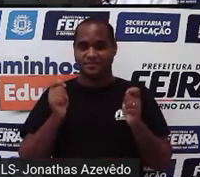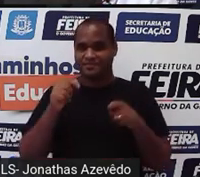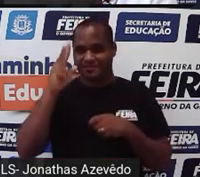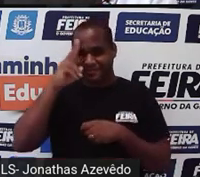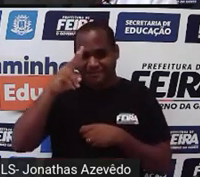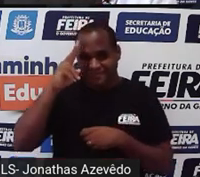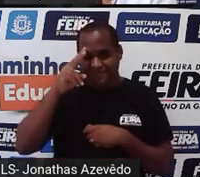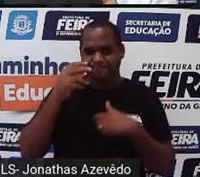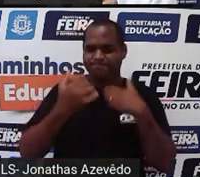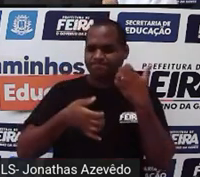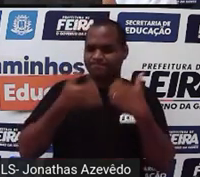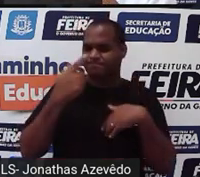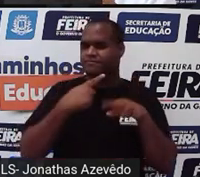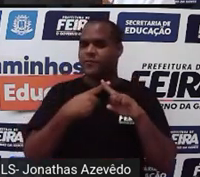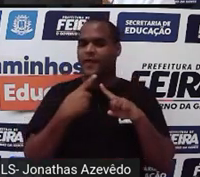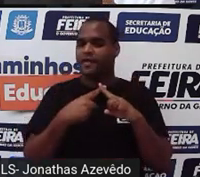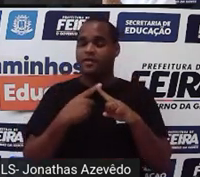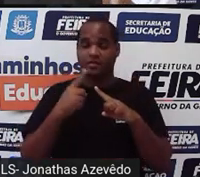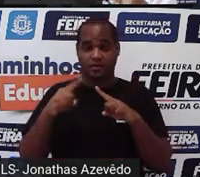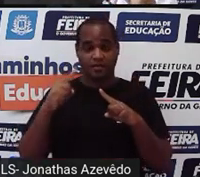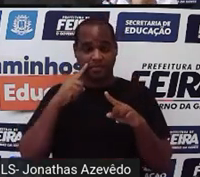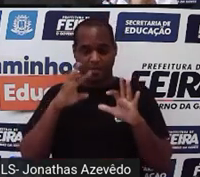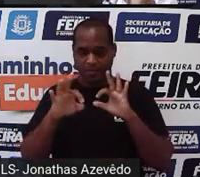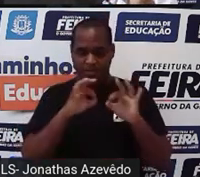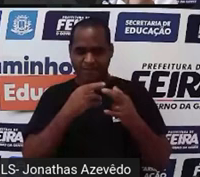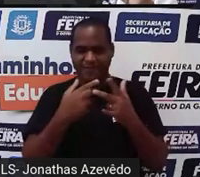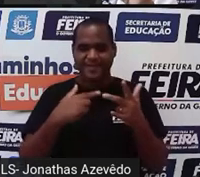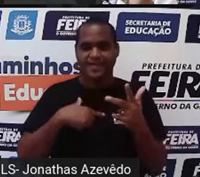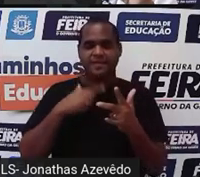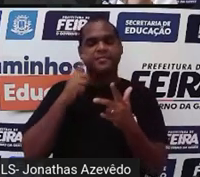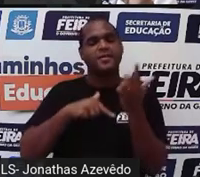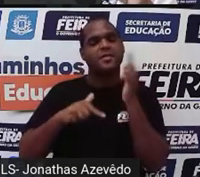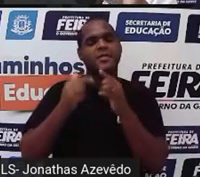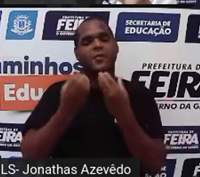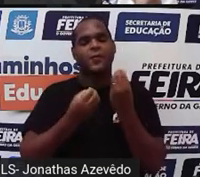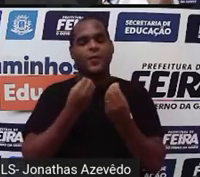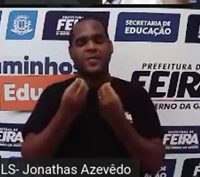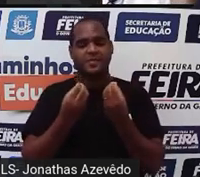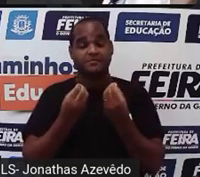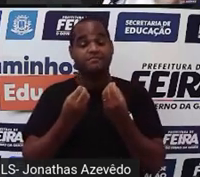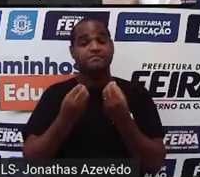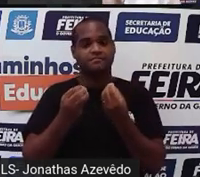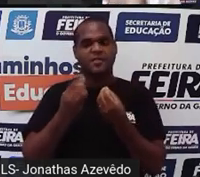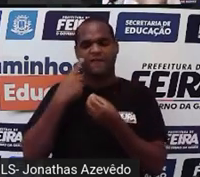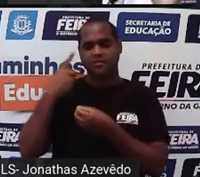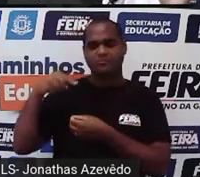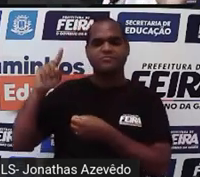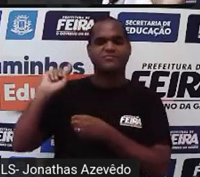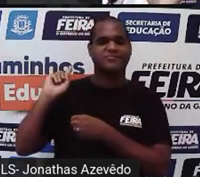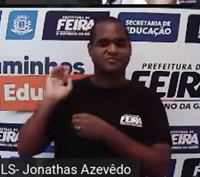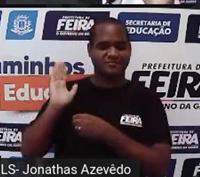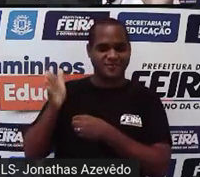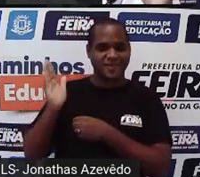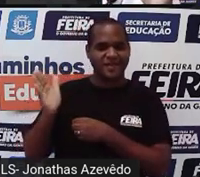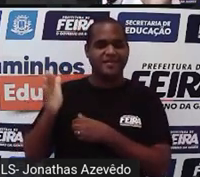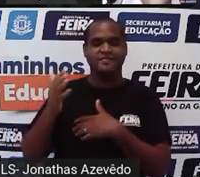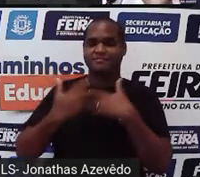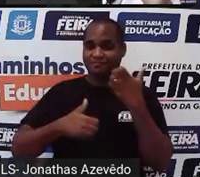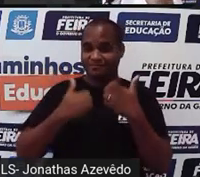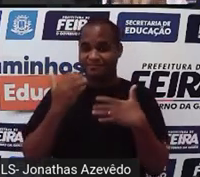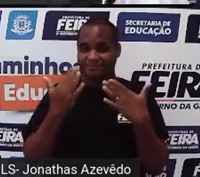né porque essa forma de fazer aqui ó e a gente já viu em alguma aula porque